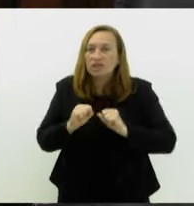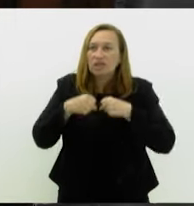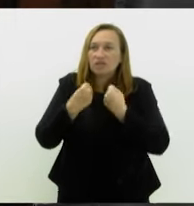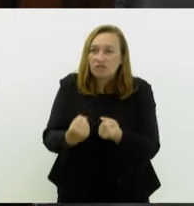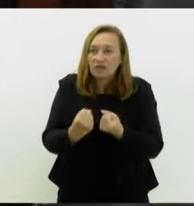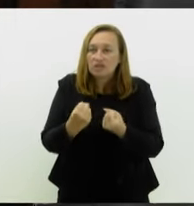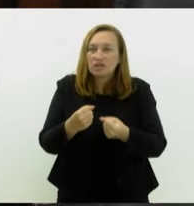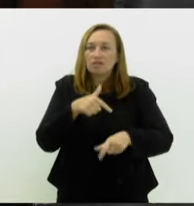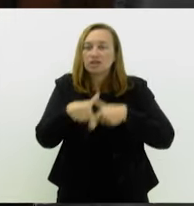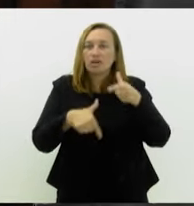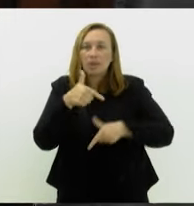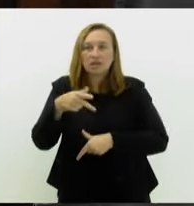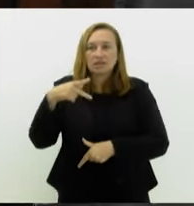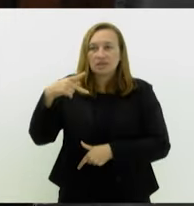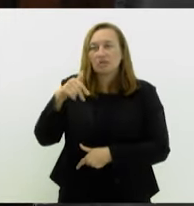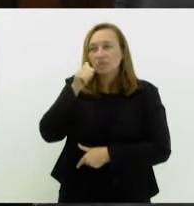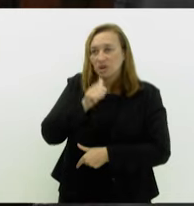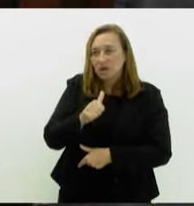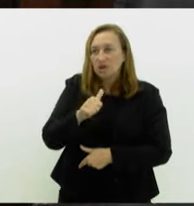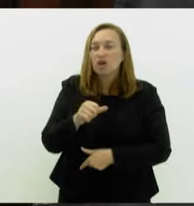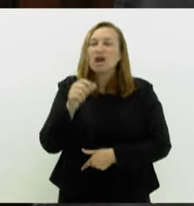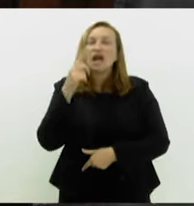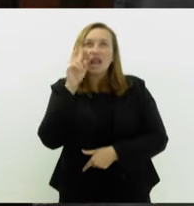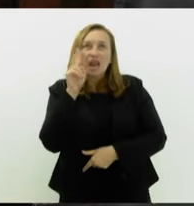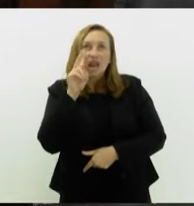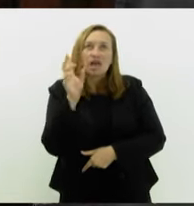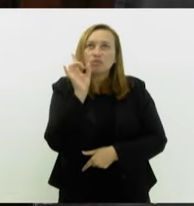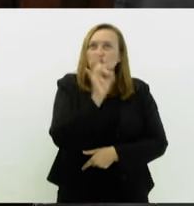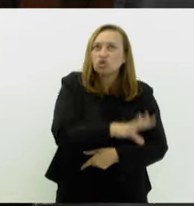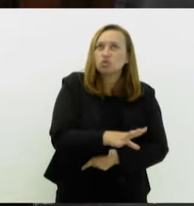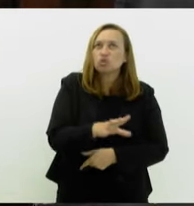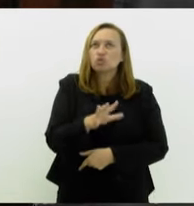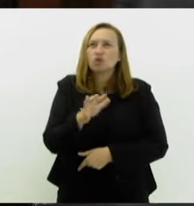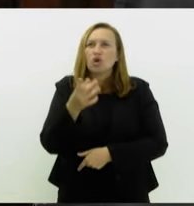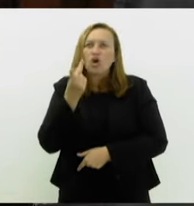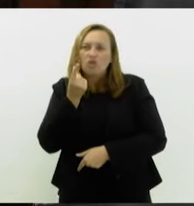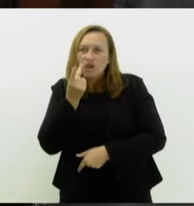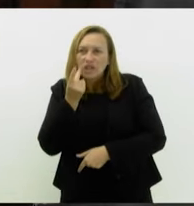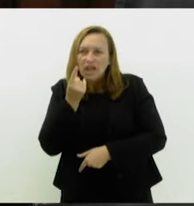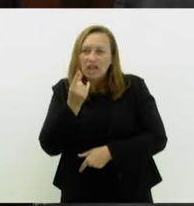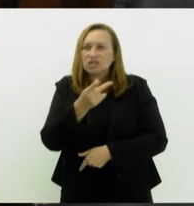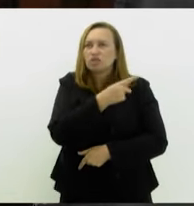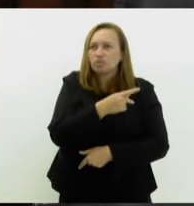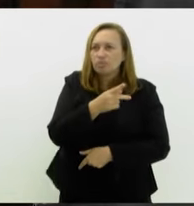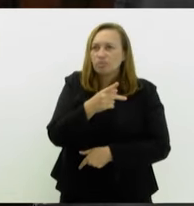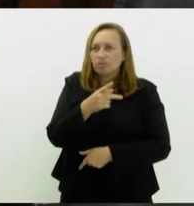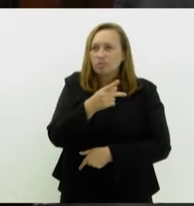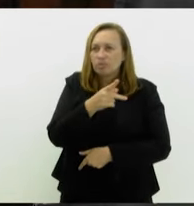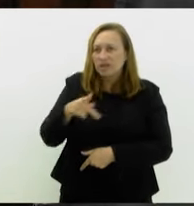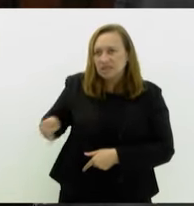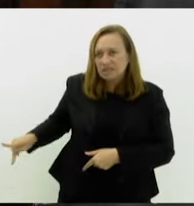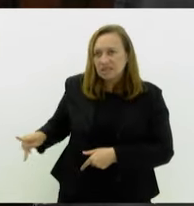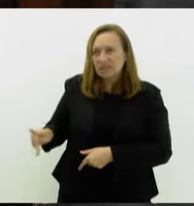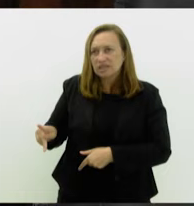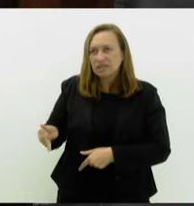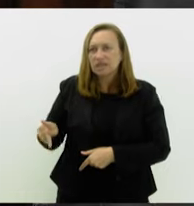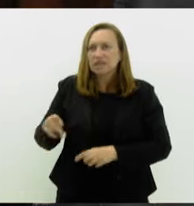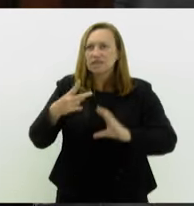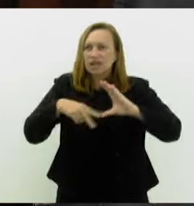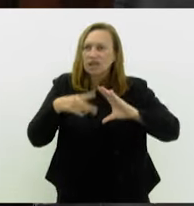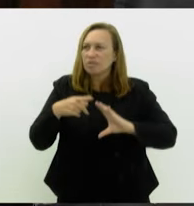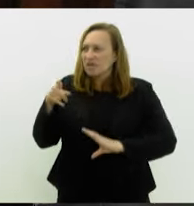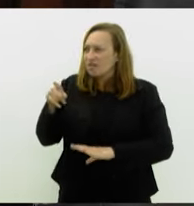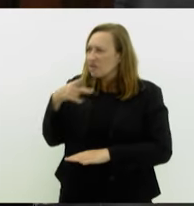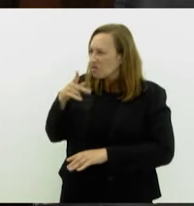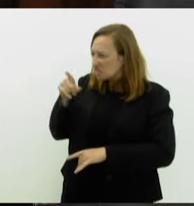exercício das mulheres eu lembro o último caso lá de Fortaleza que o presidente da Câmara falou paraa vereadora assim você está